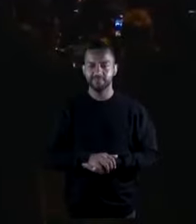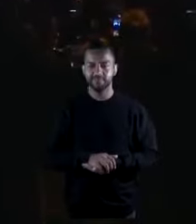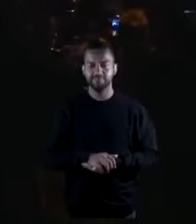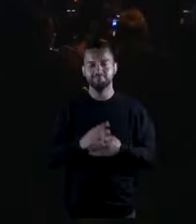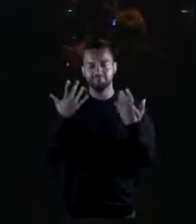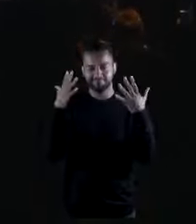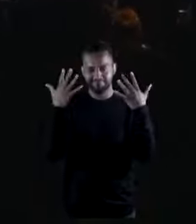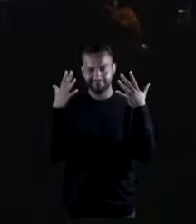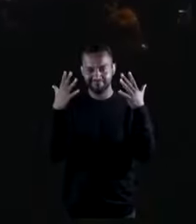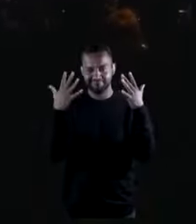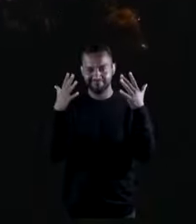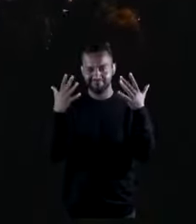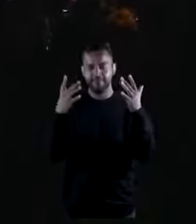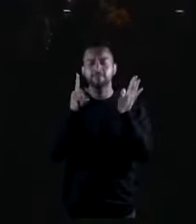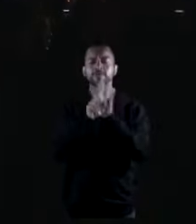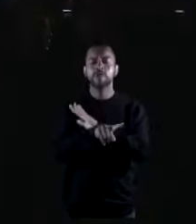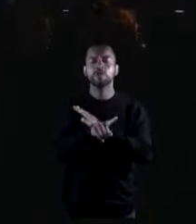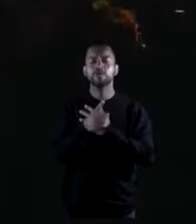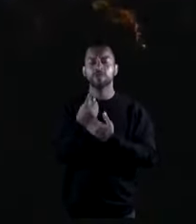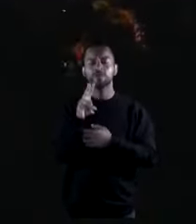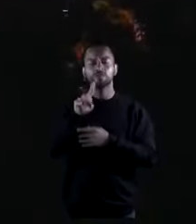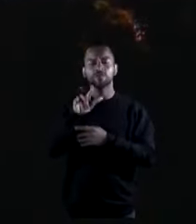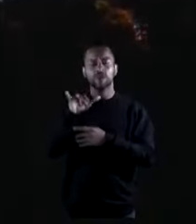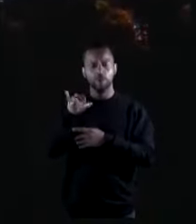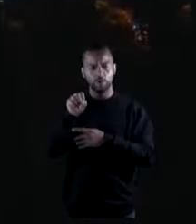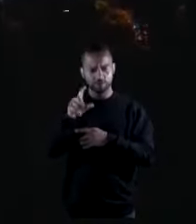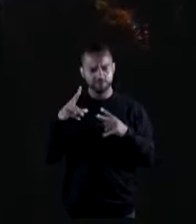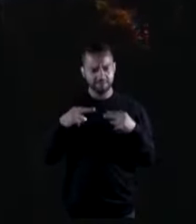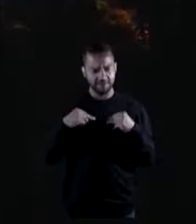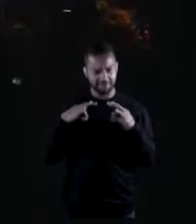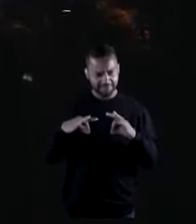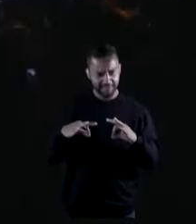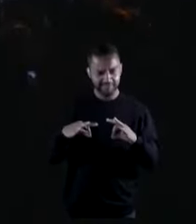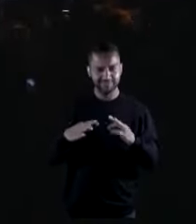Por favor. Parabéns. Estava perguntando aqui, Veloso, merecido, né?